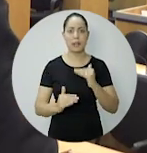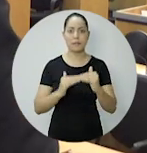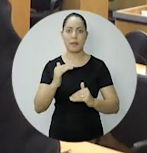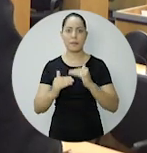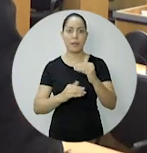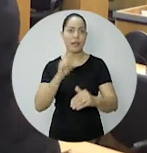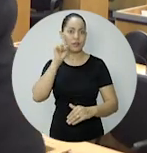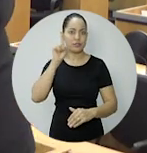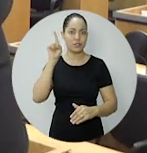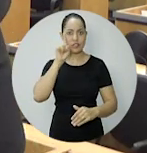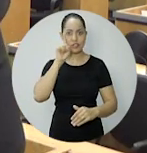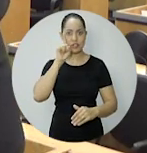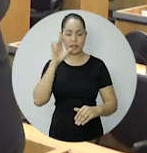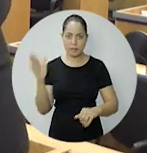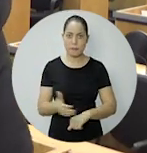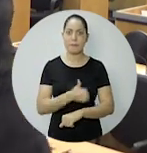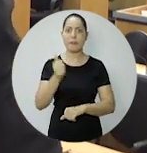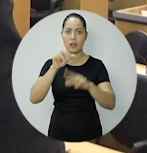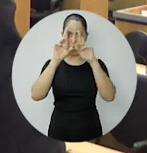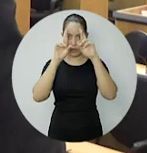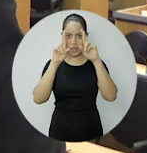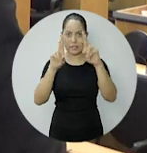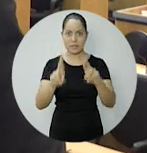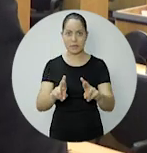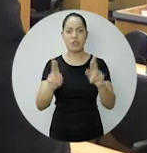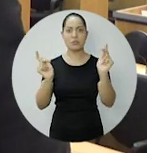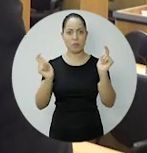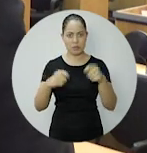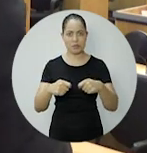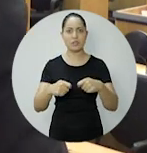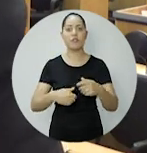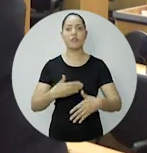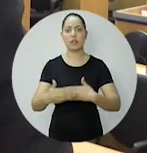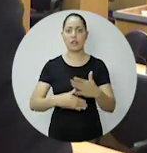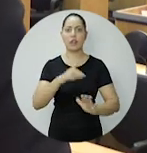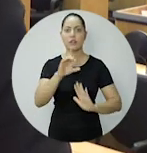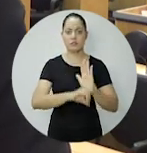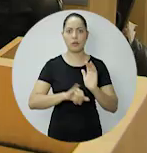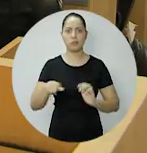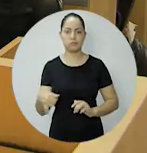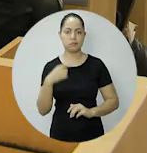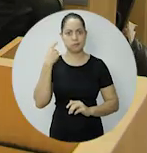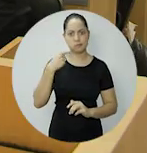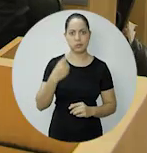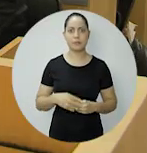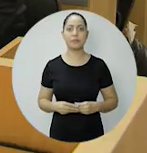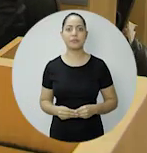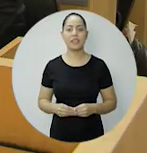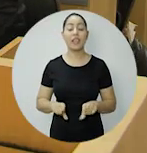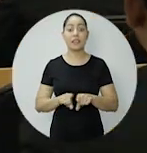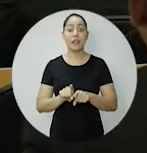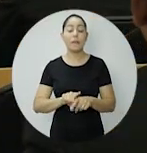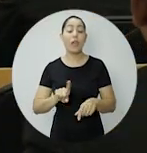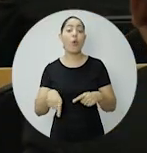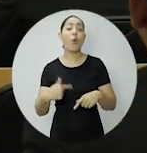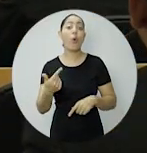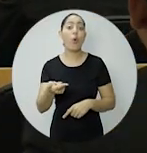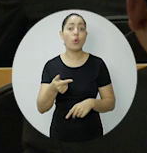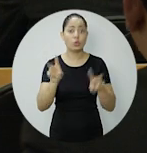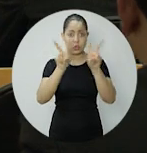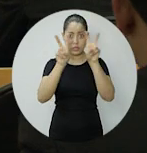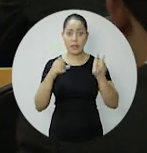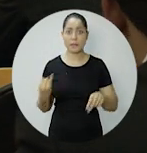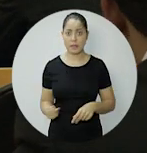advocacia no dia a dia, melhor o respeito que teremos às prerrogativas do advogado. Outro ponto de destaque relacionado